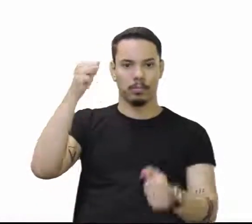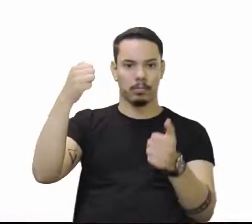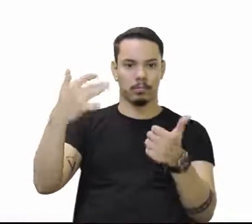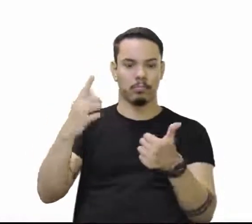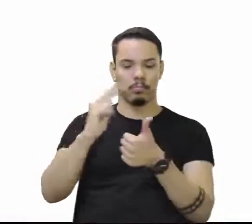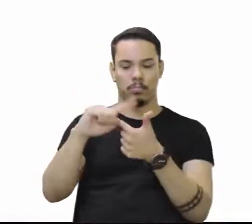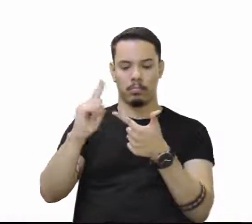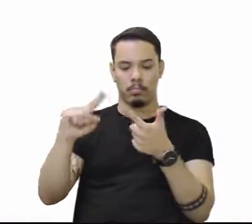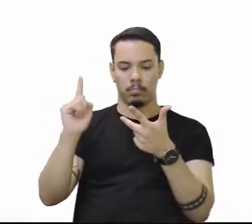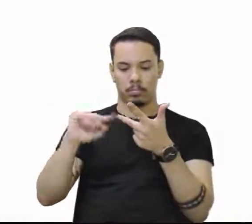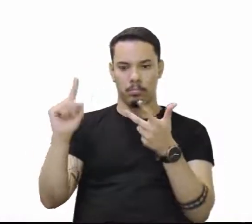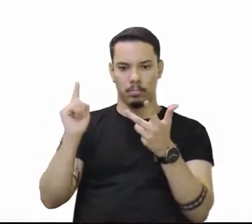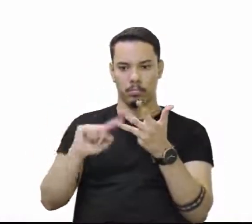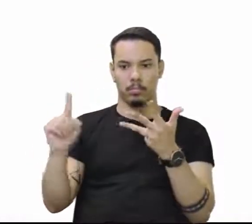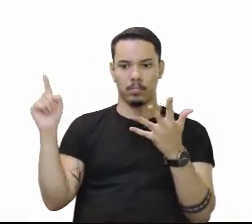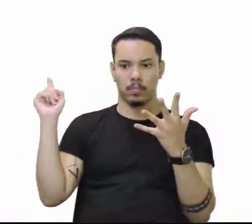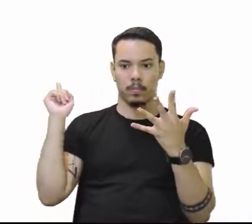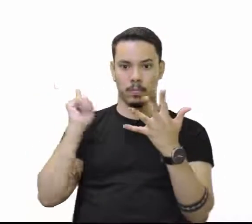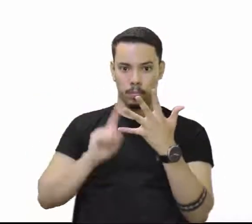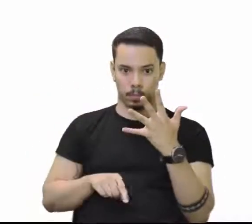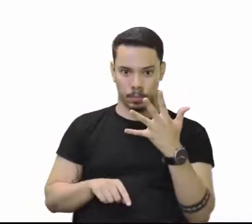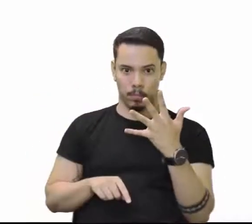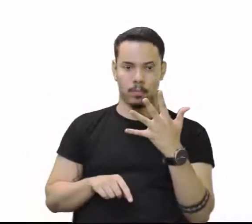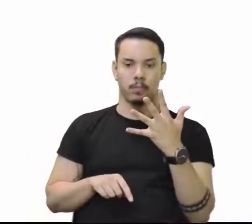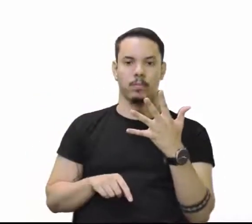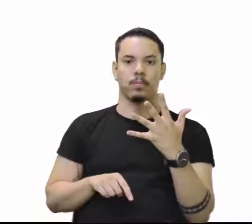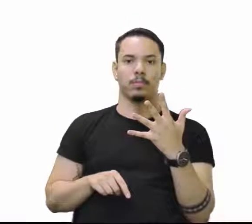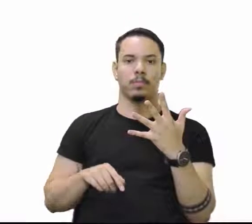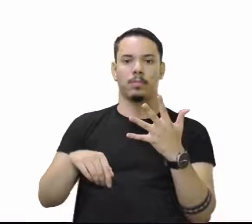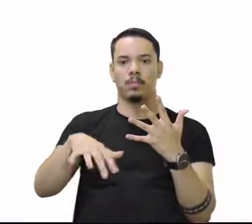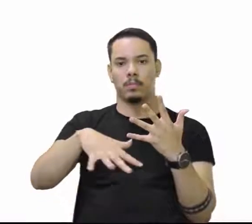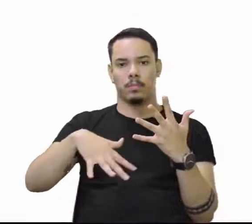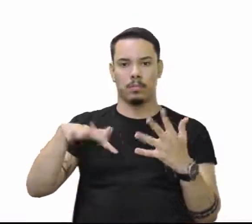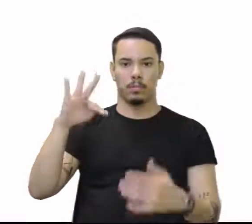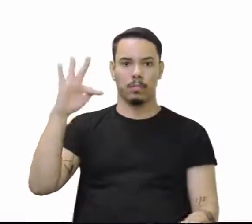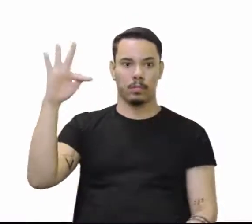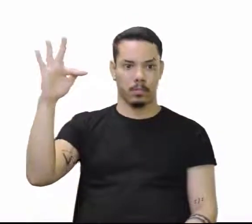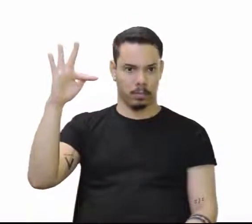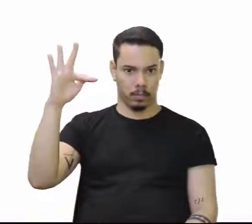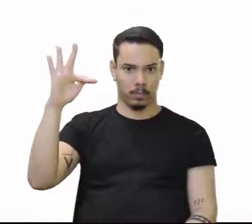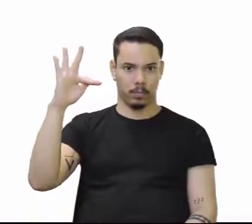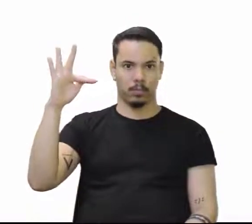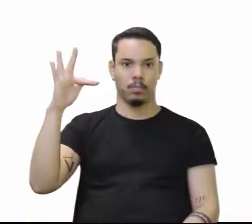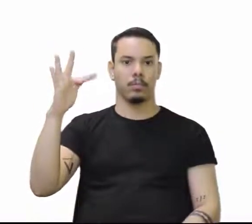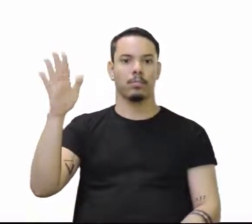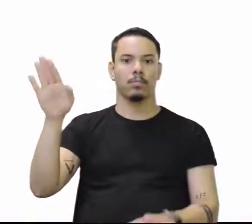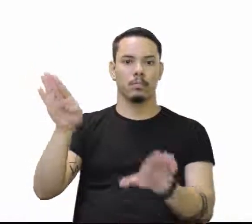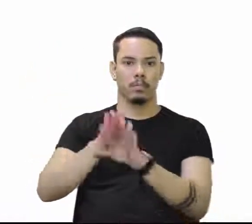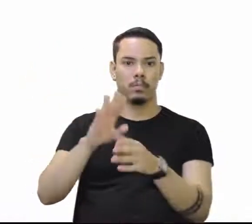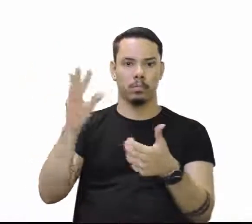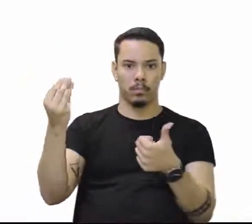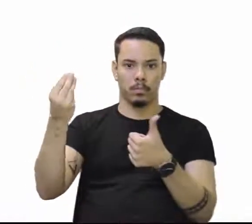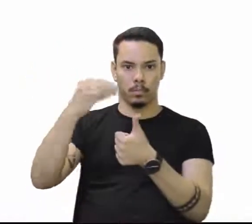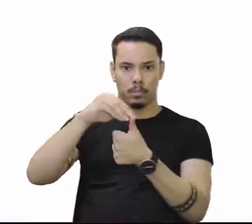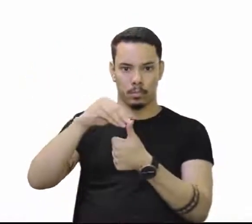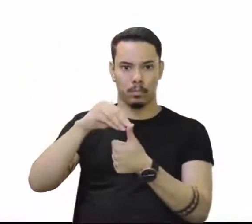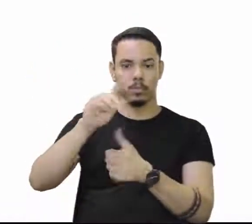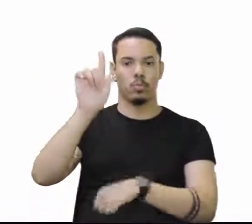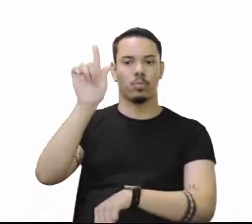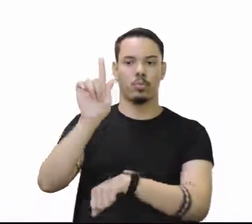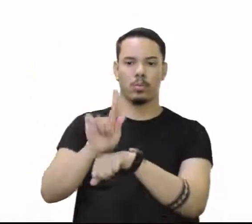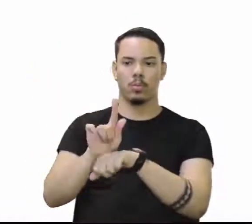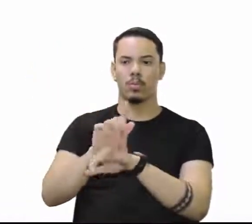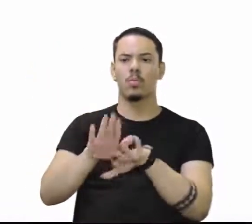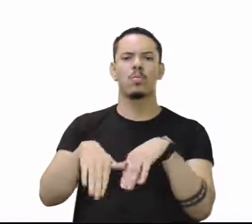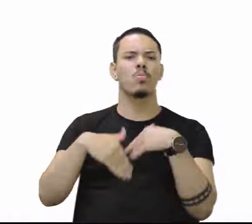Foram criados 5 territórios federais, dentre eles o território federal do Guaporé. Professor,